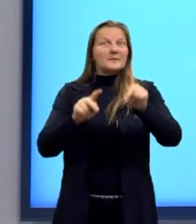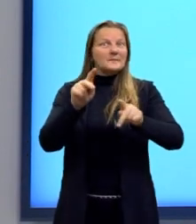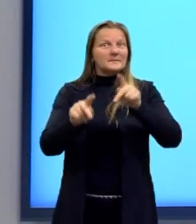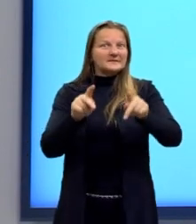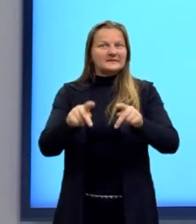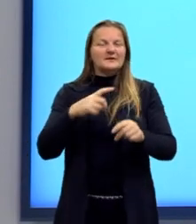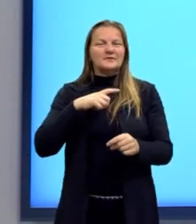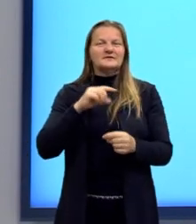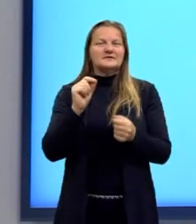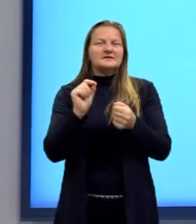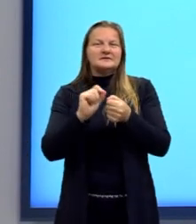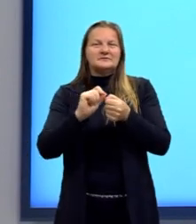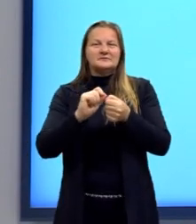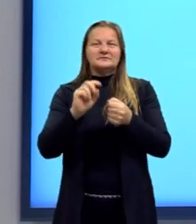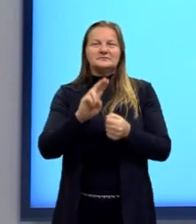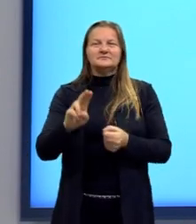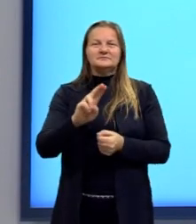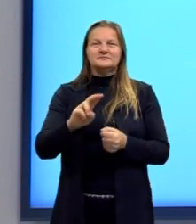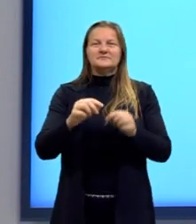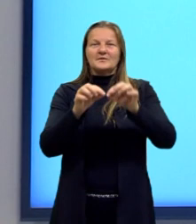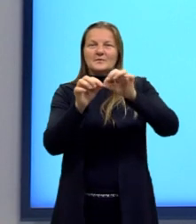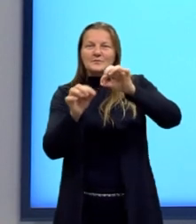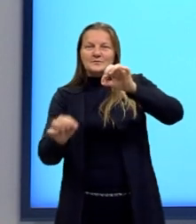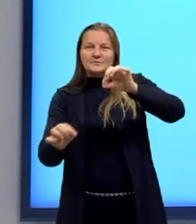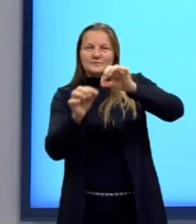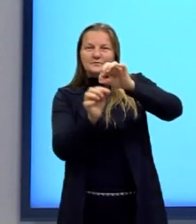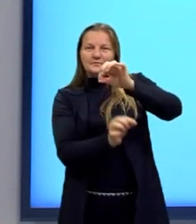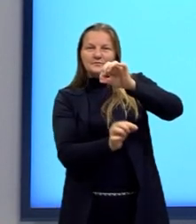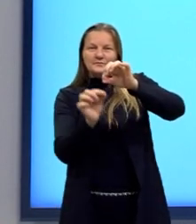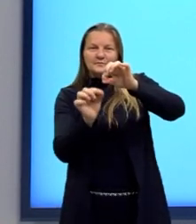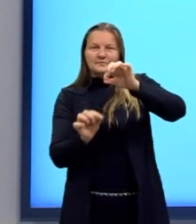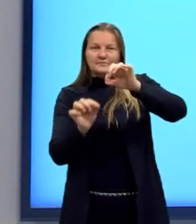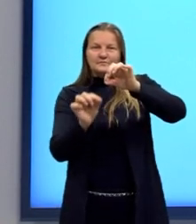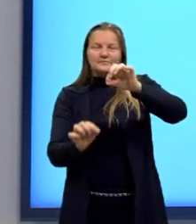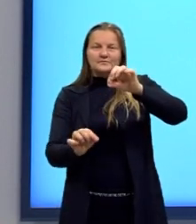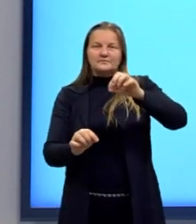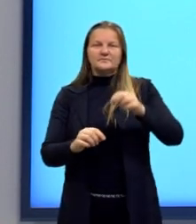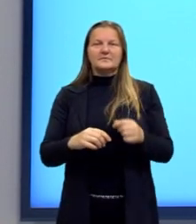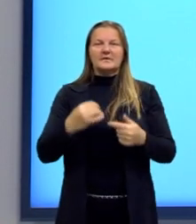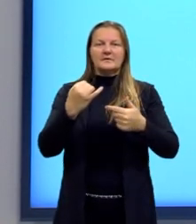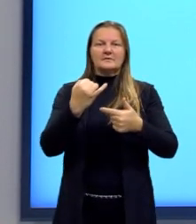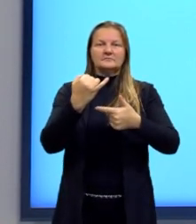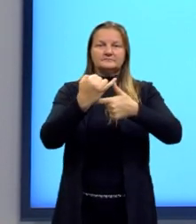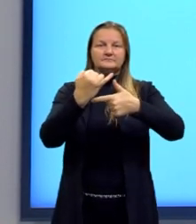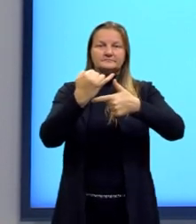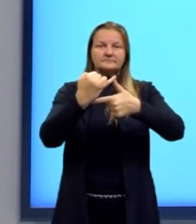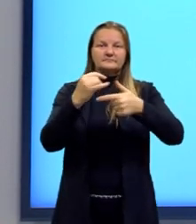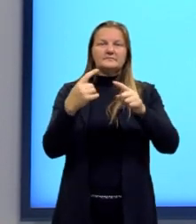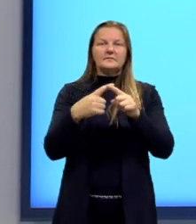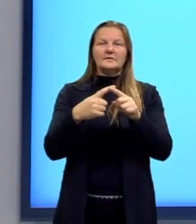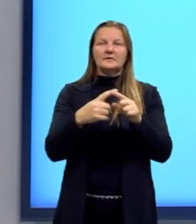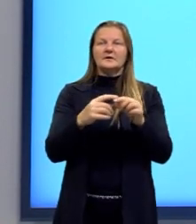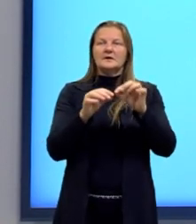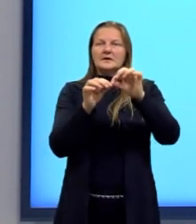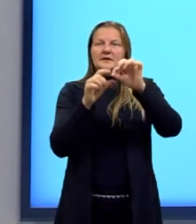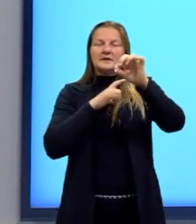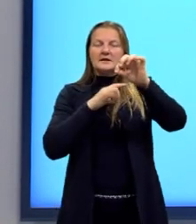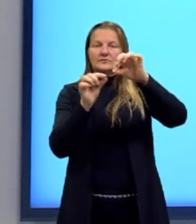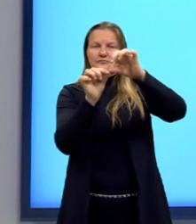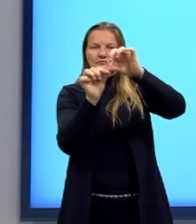o raio r e a nossa é representada por G então Aqui nós temos a nossa imagem temos ali né o